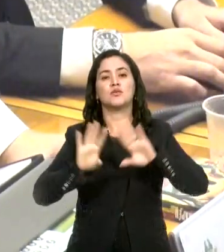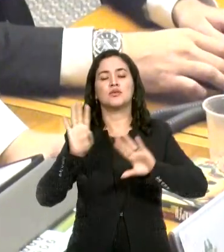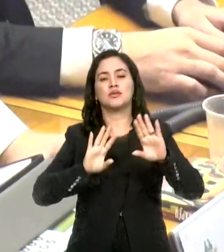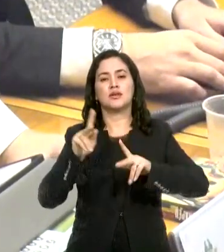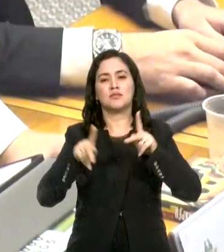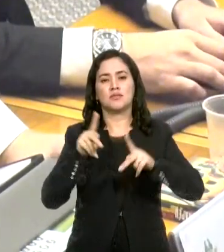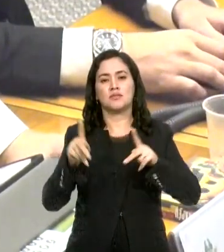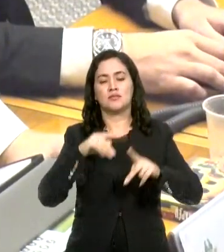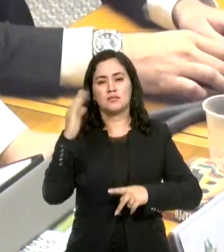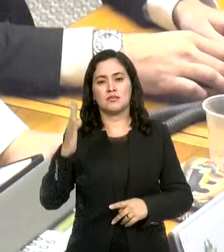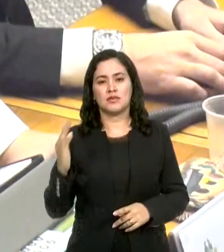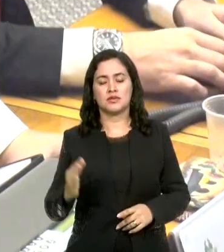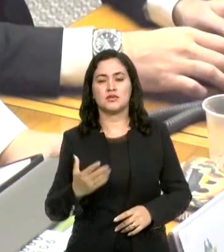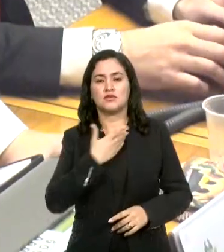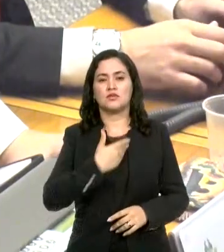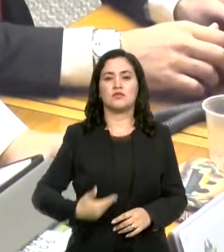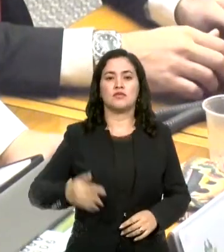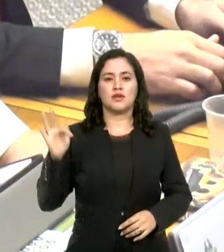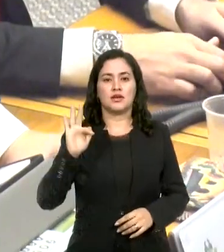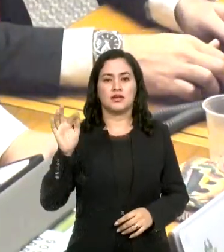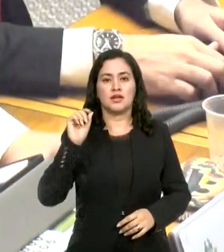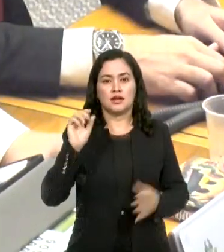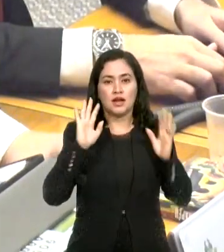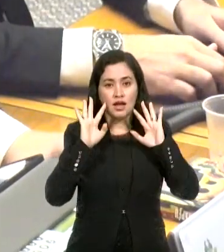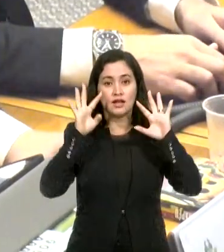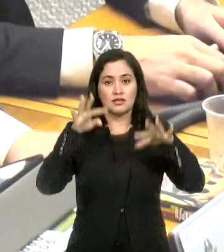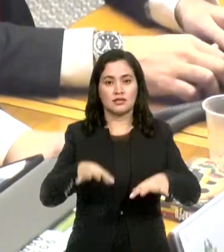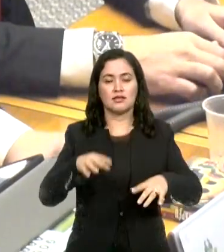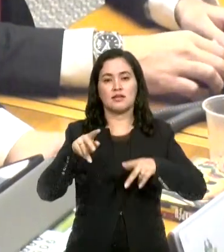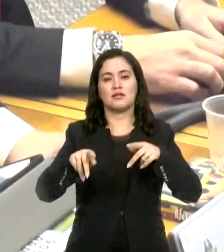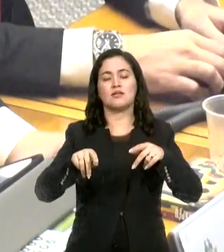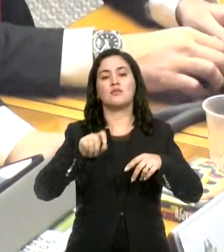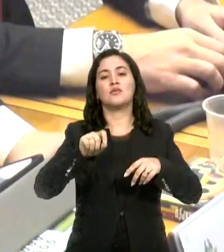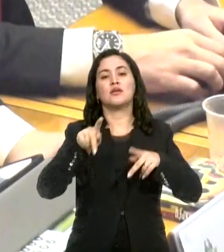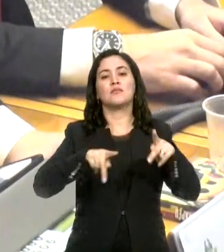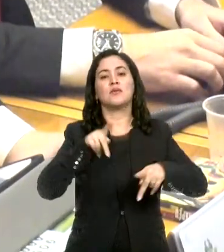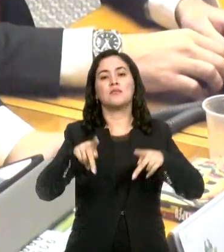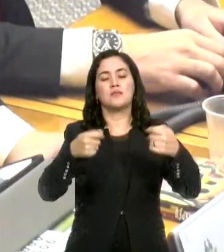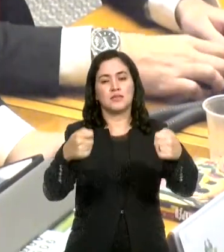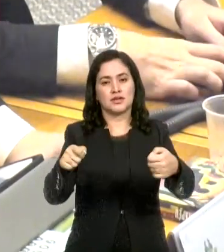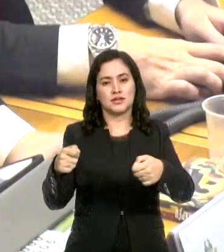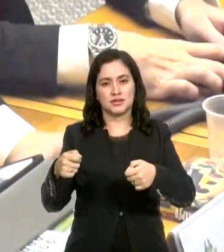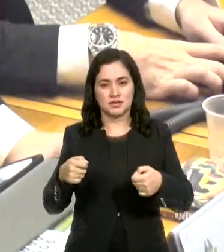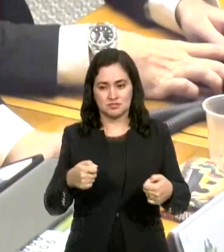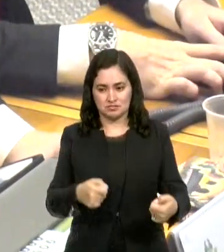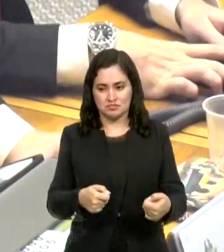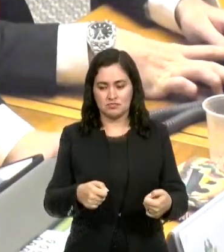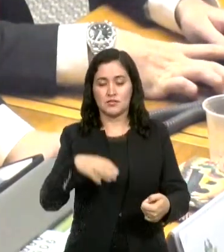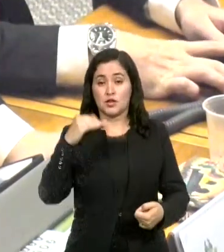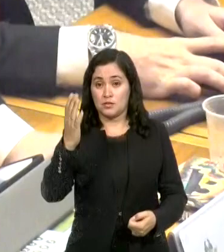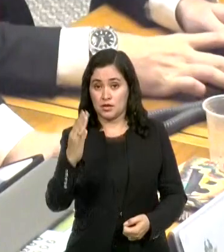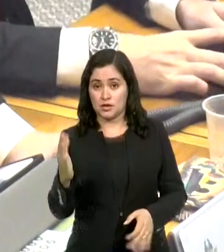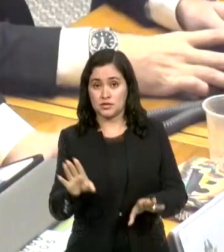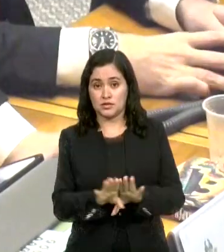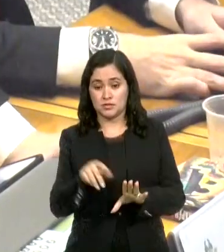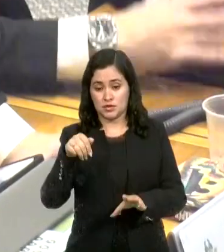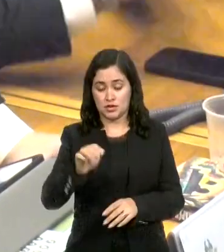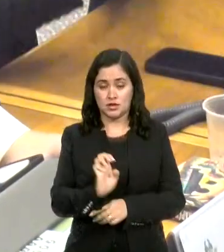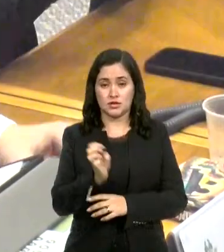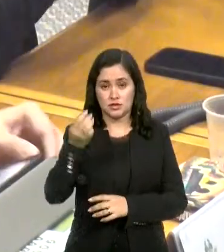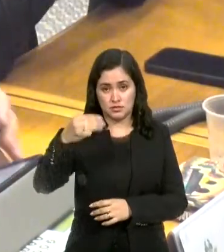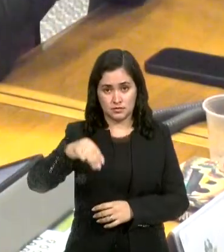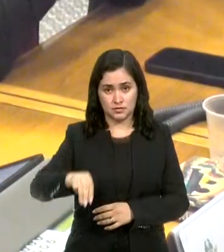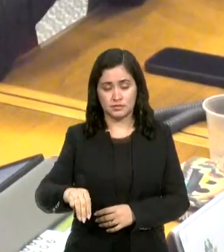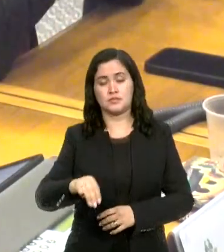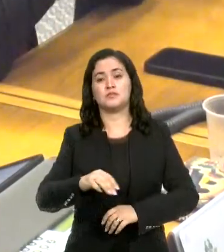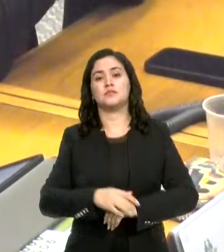nós temos um governo federal que é atento às necessidades do povo, não só do Brasil, mas especialmente do nosso estado também, do